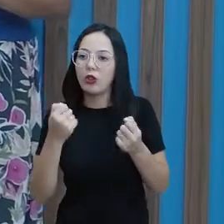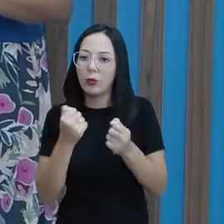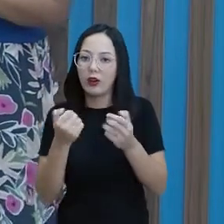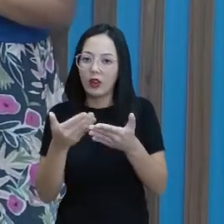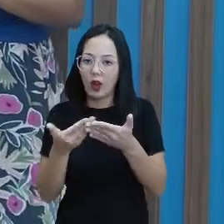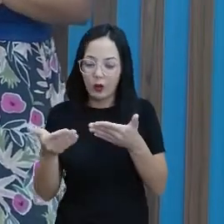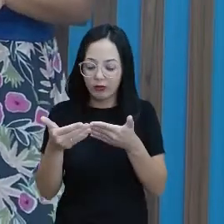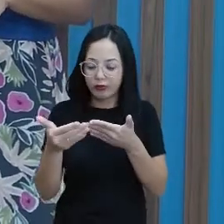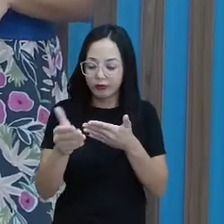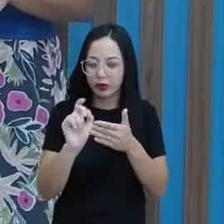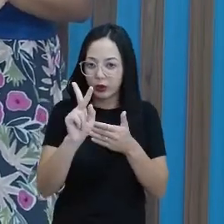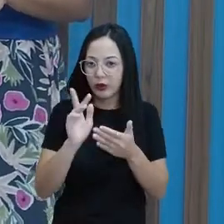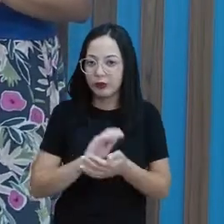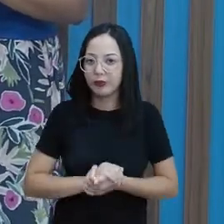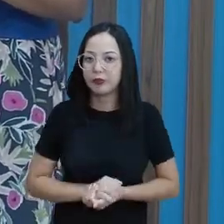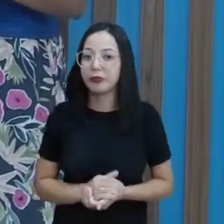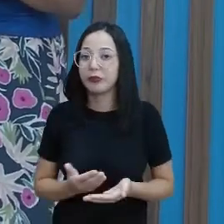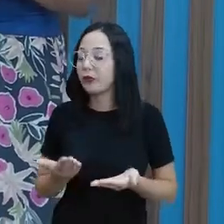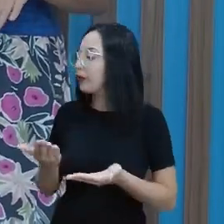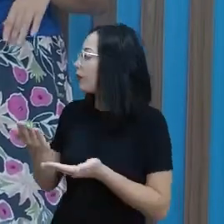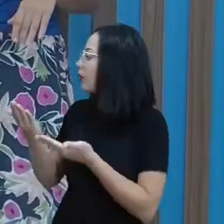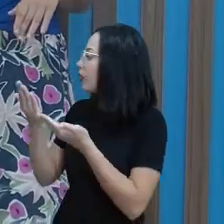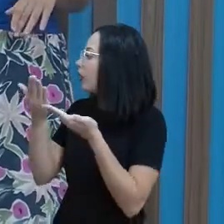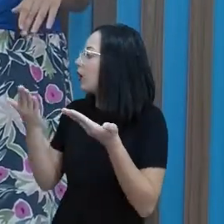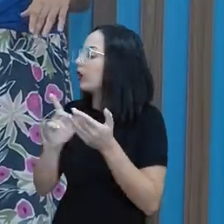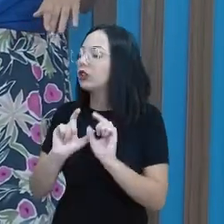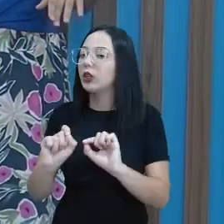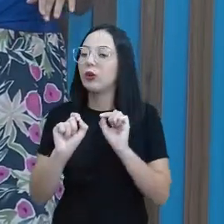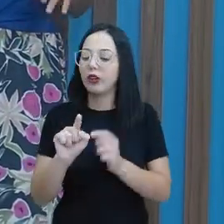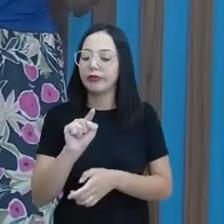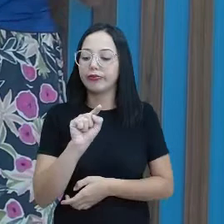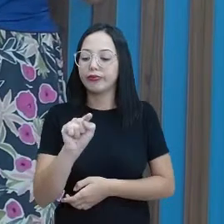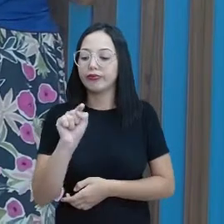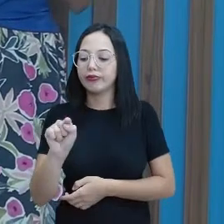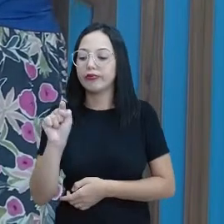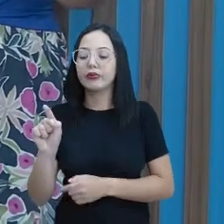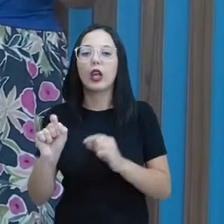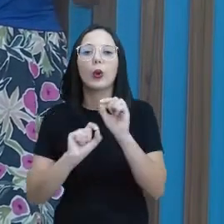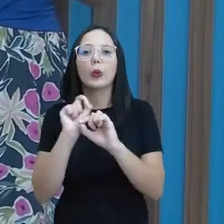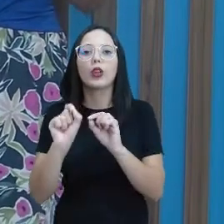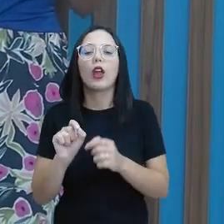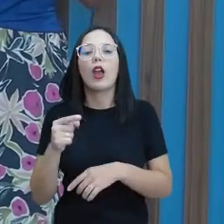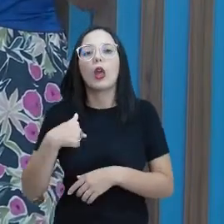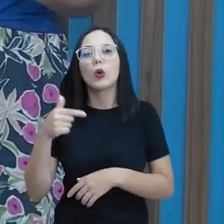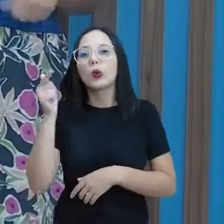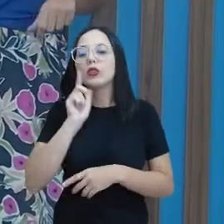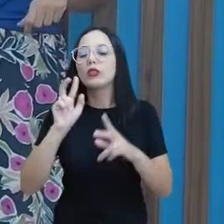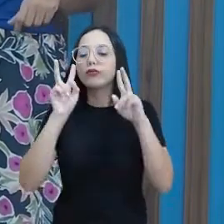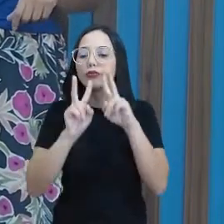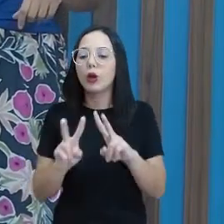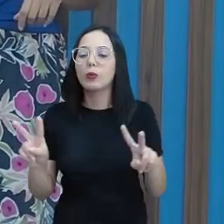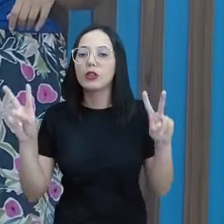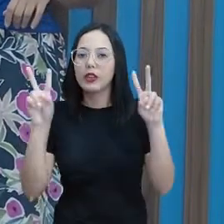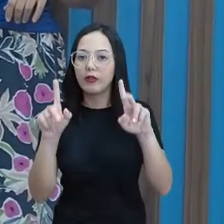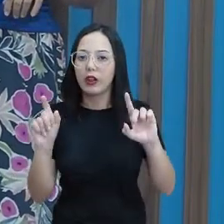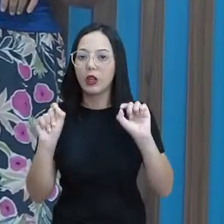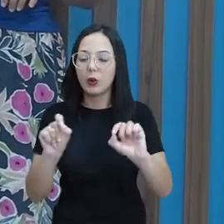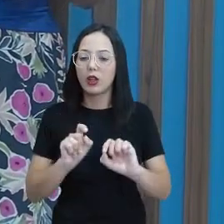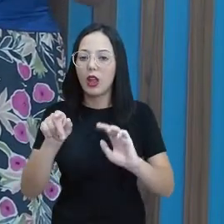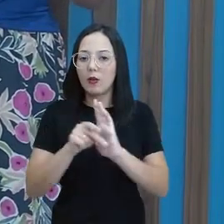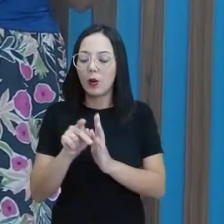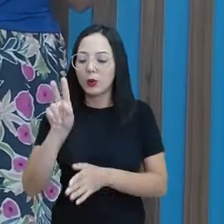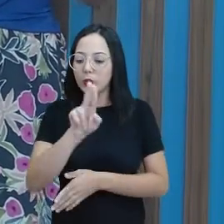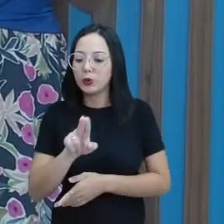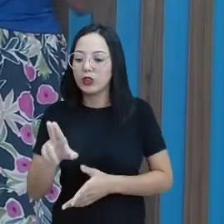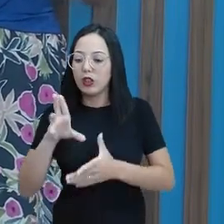pontos. Aí a gente tem as reticências. Que as reticências eu consigo observar que elas são muito